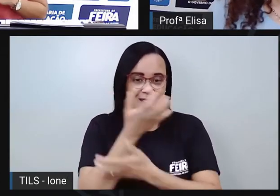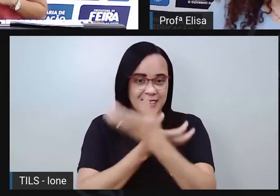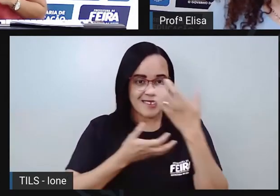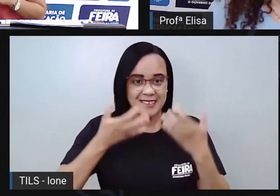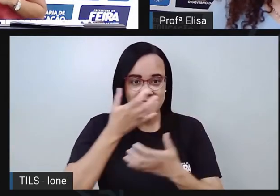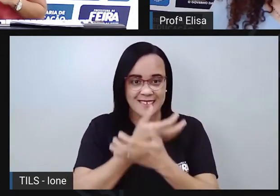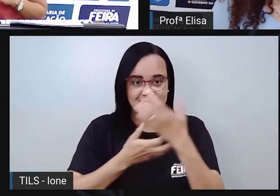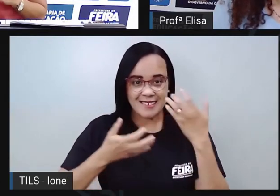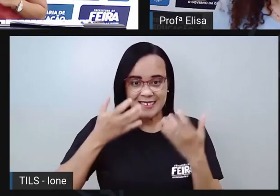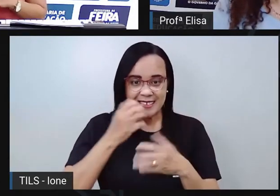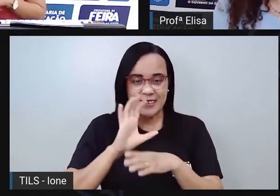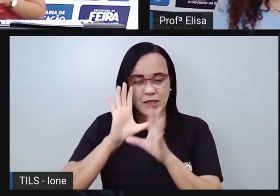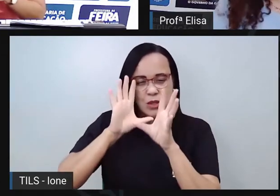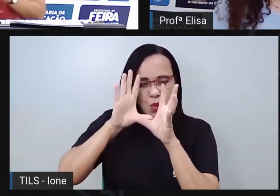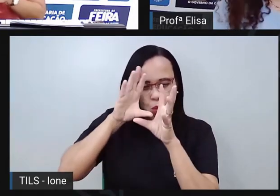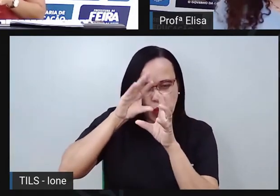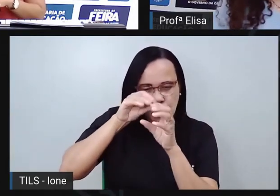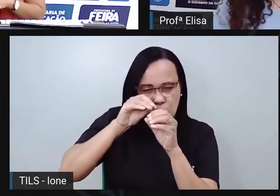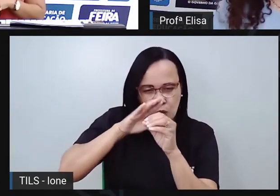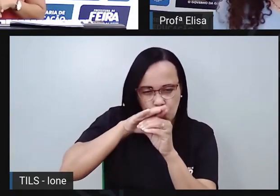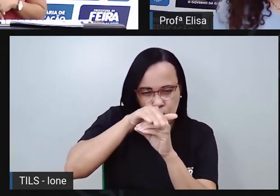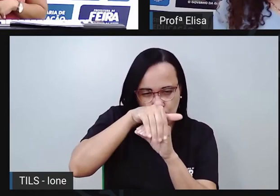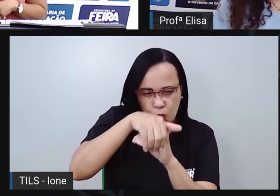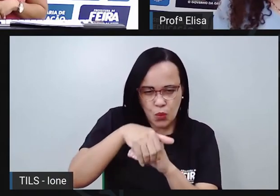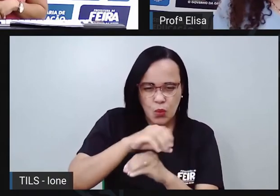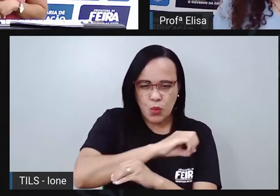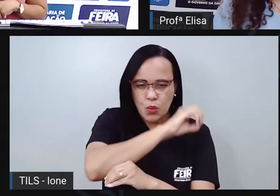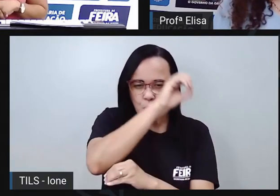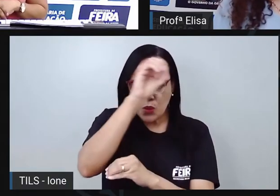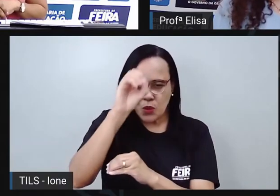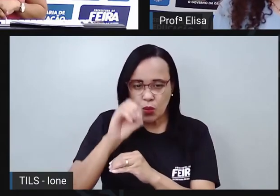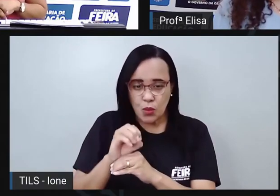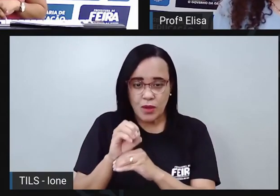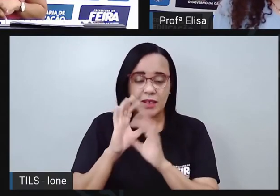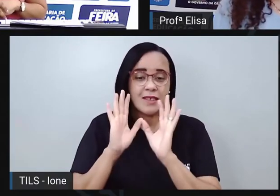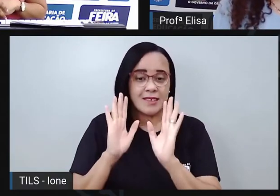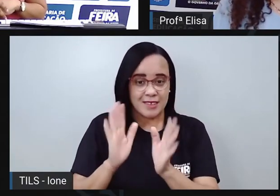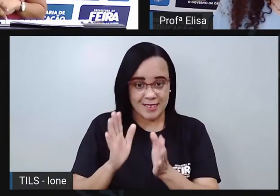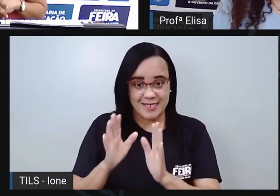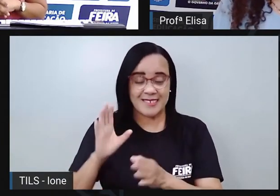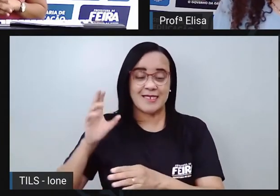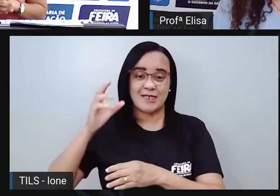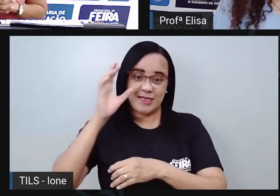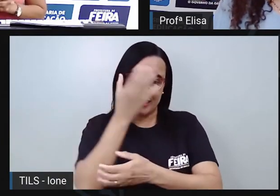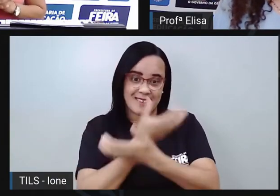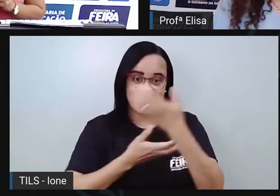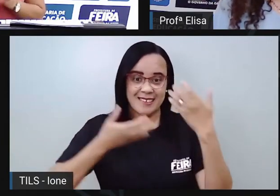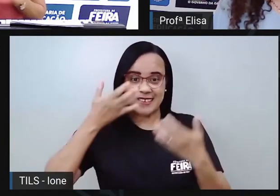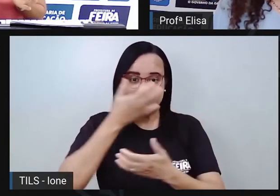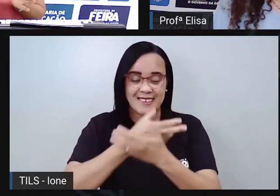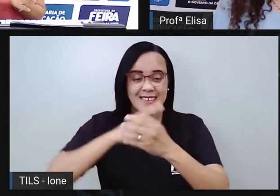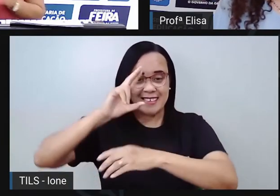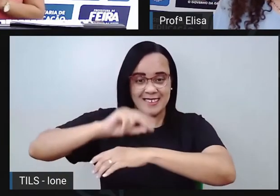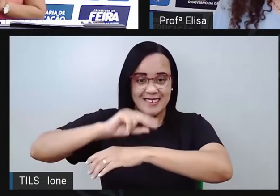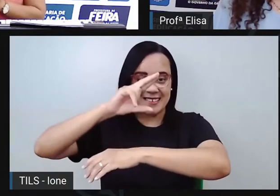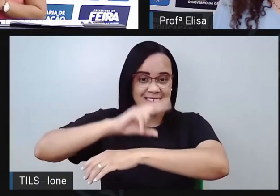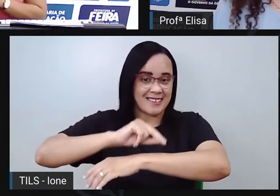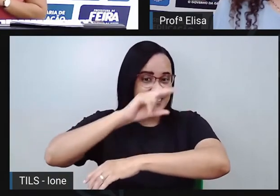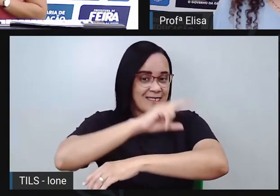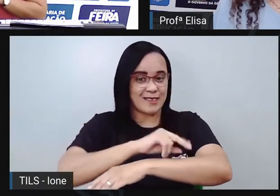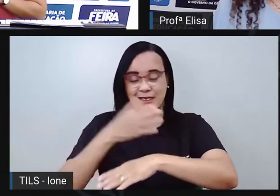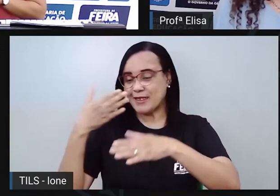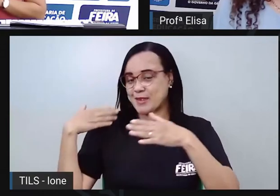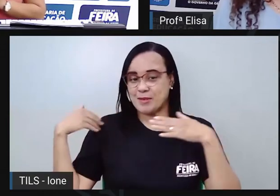canta quando está entardecendo sol se pondo ele canta e ele canta também passeando